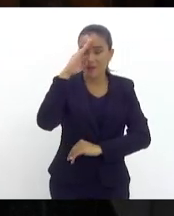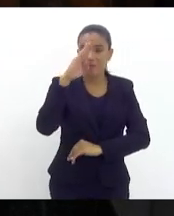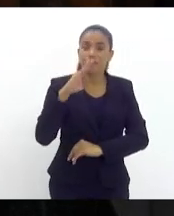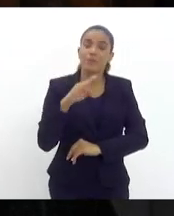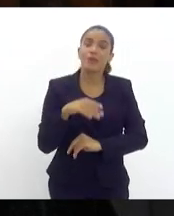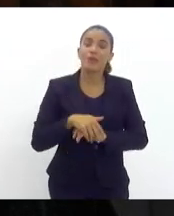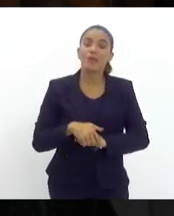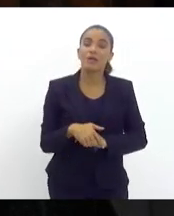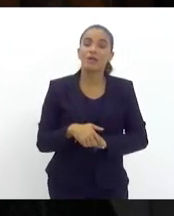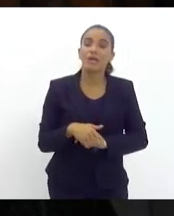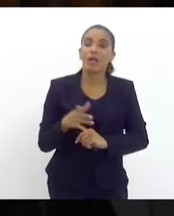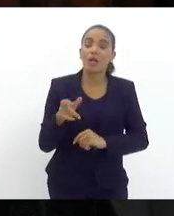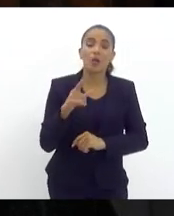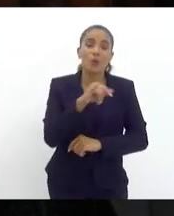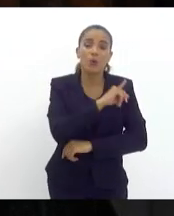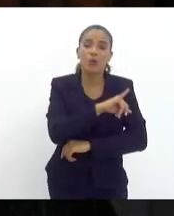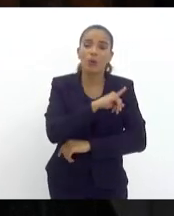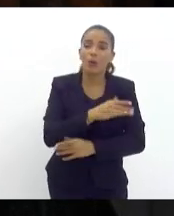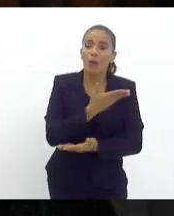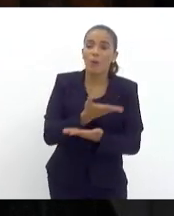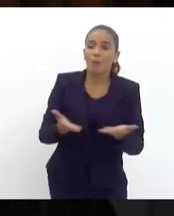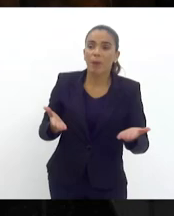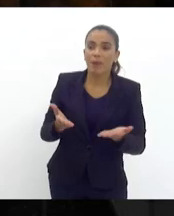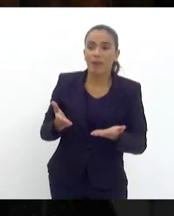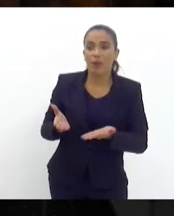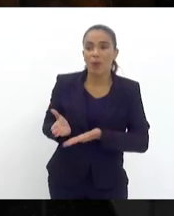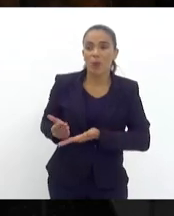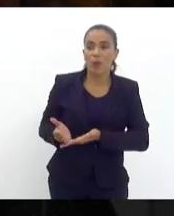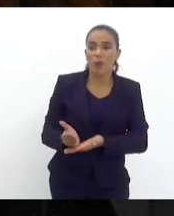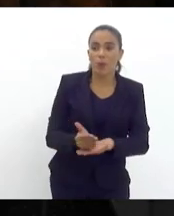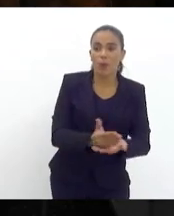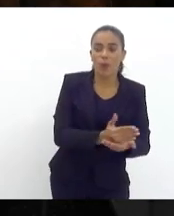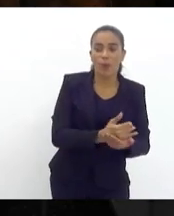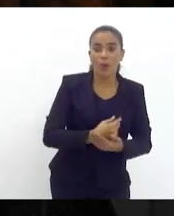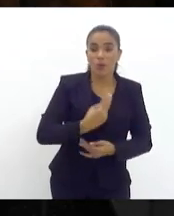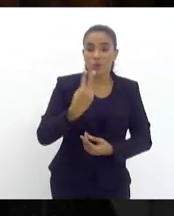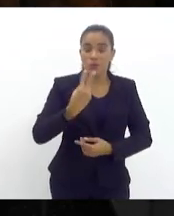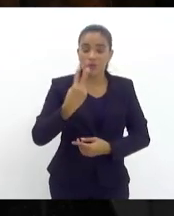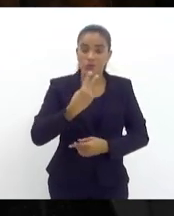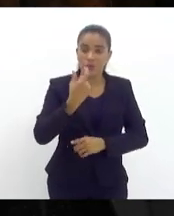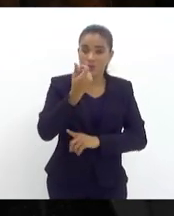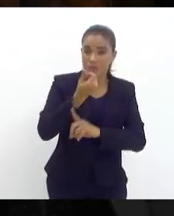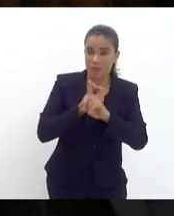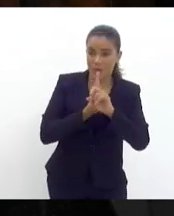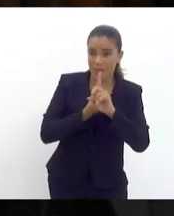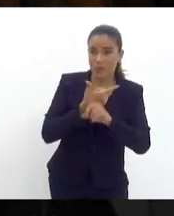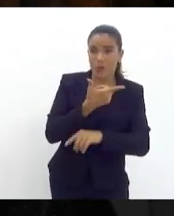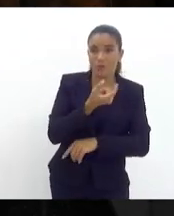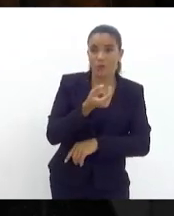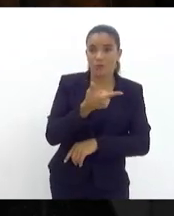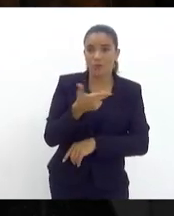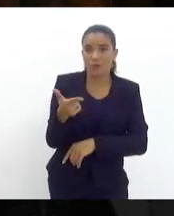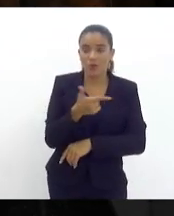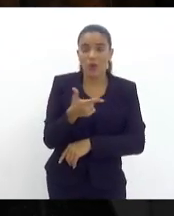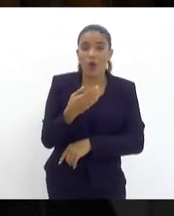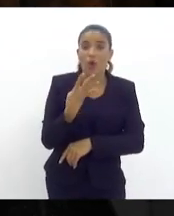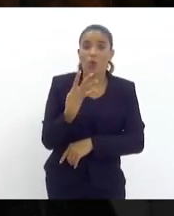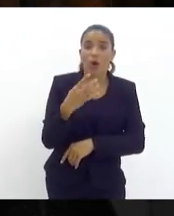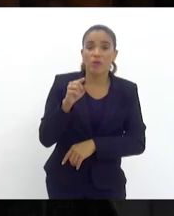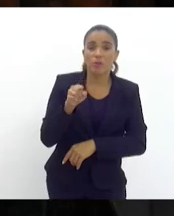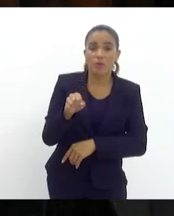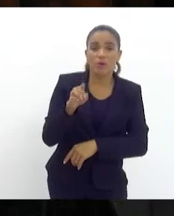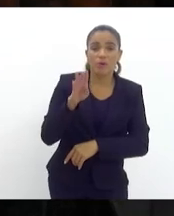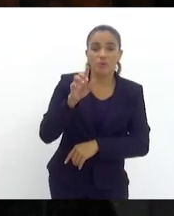de Janeiro perdeu de receita bruta no segundo semestre 2022 4.7